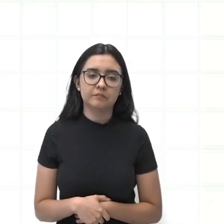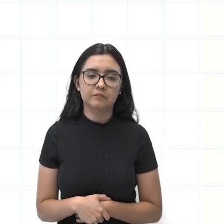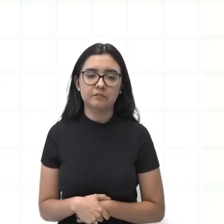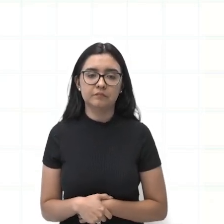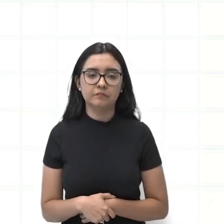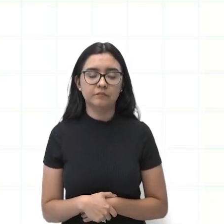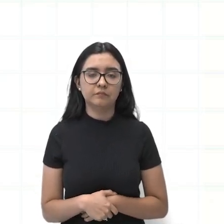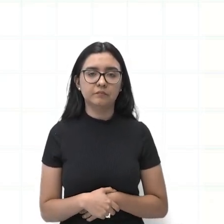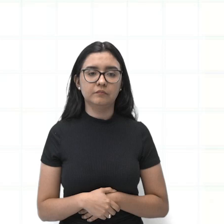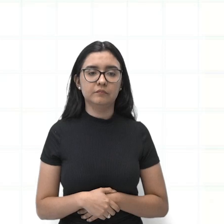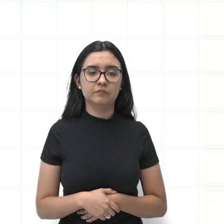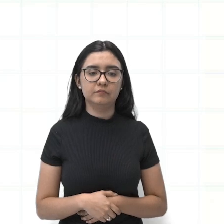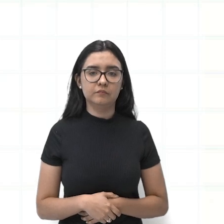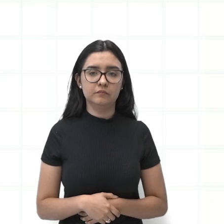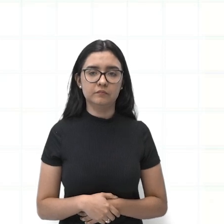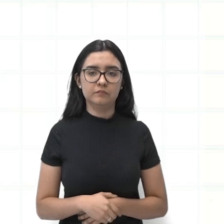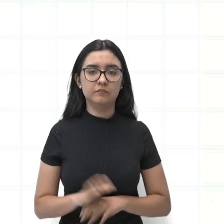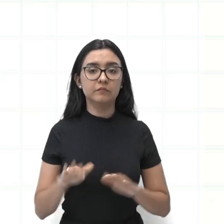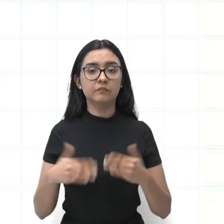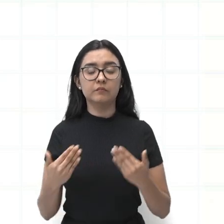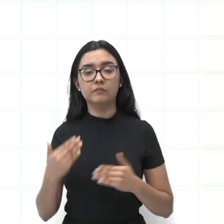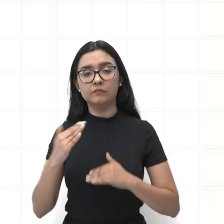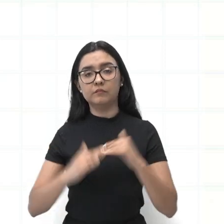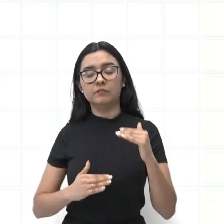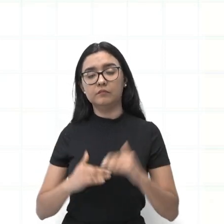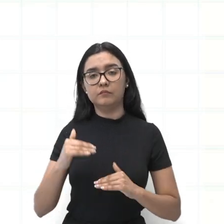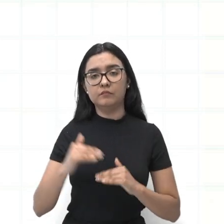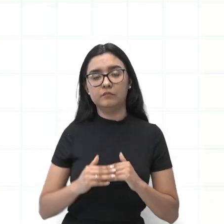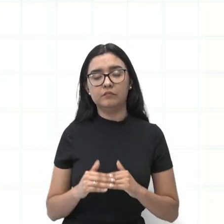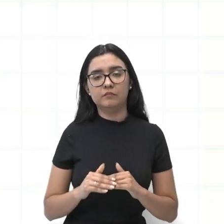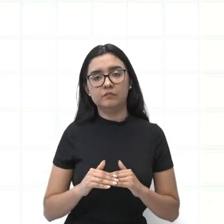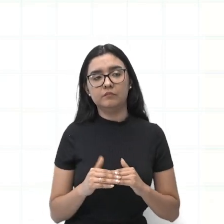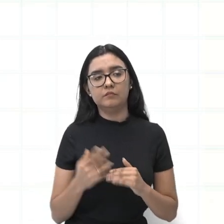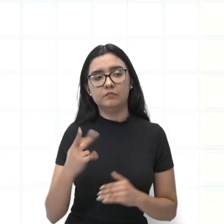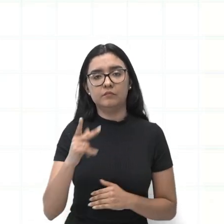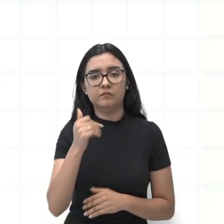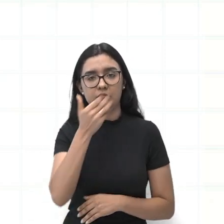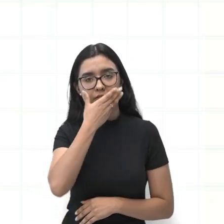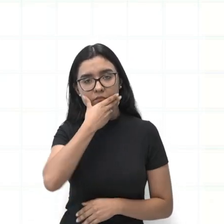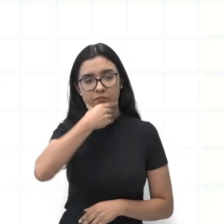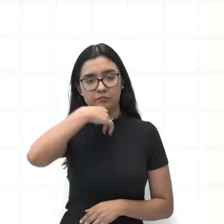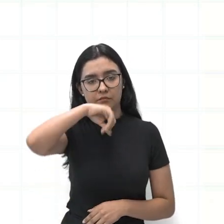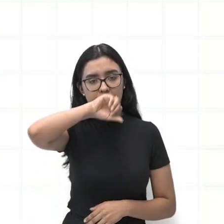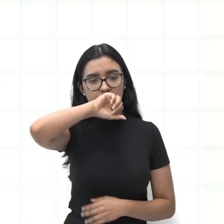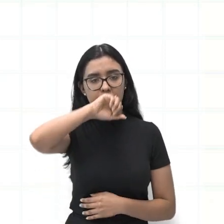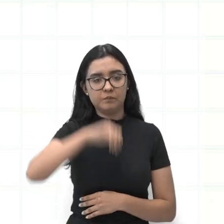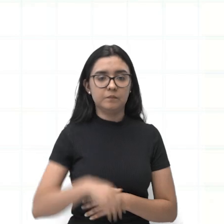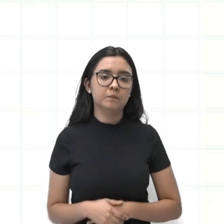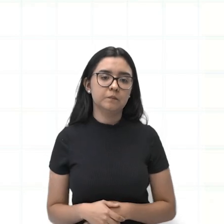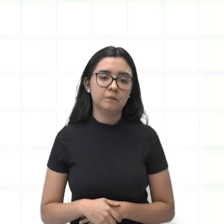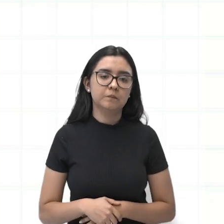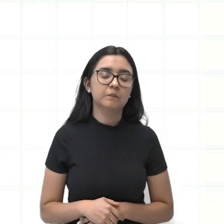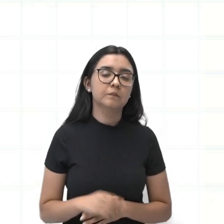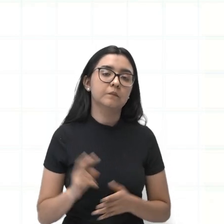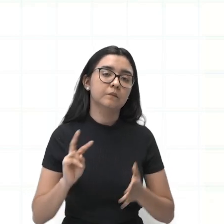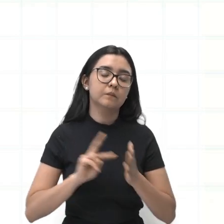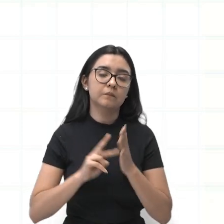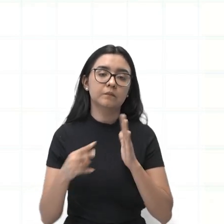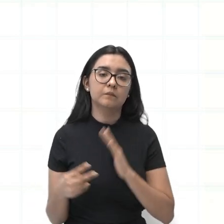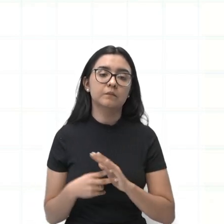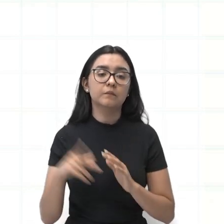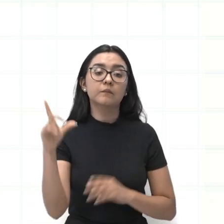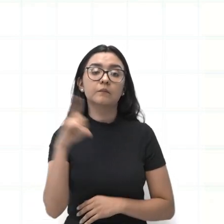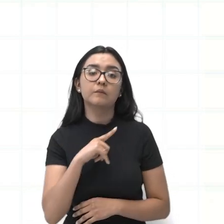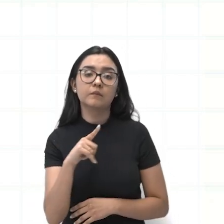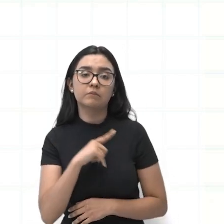is? What's your father's profession? Qual é a profissão do seu pai? Esse apóstrofo aqui, ó, ele indica